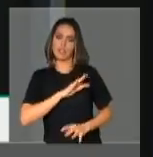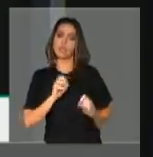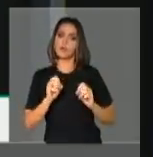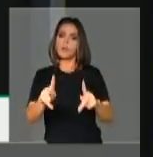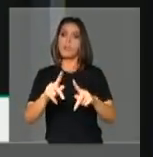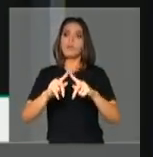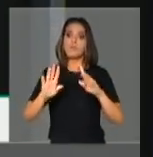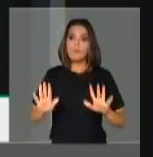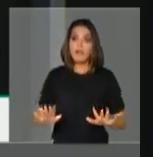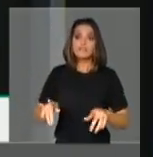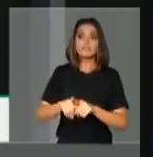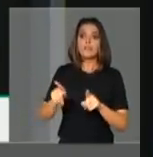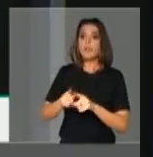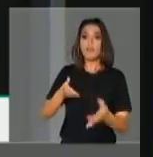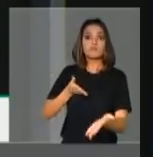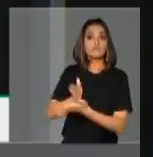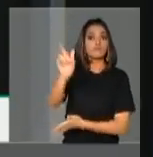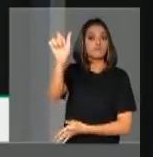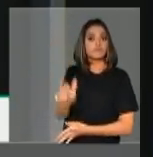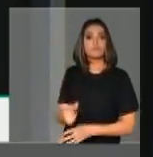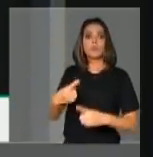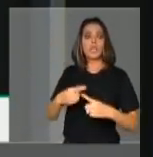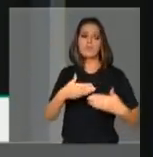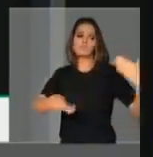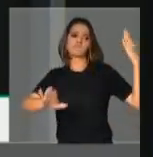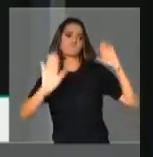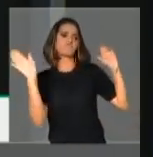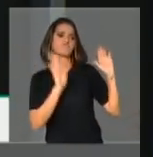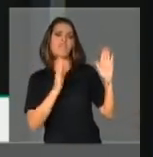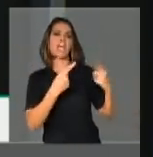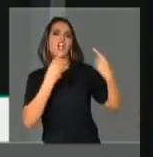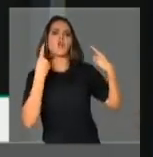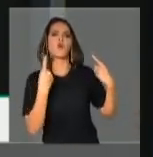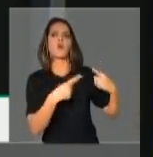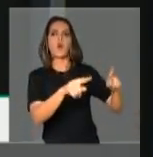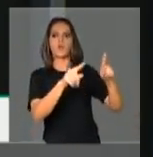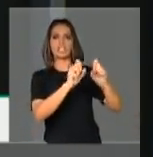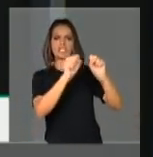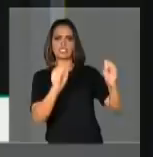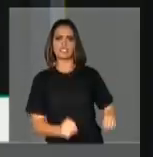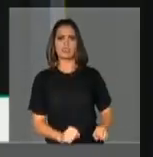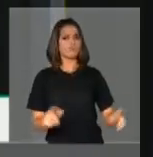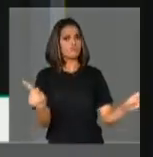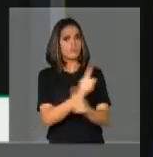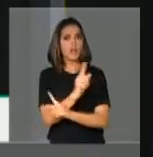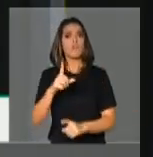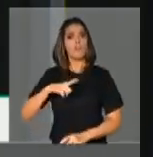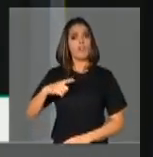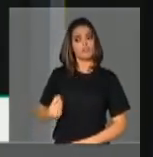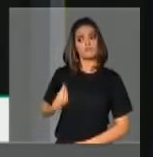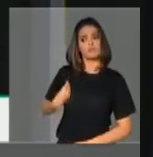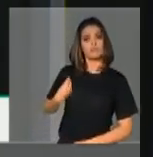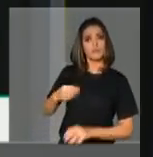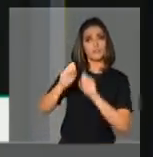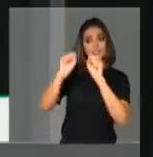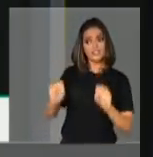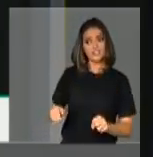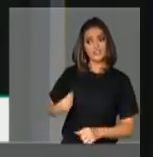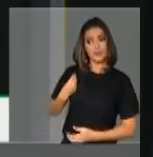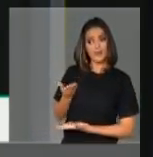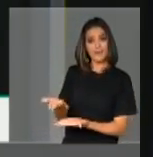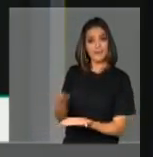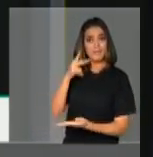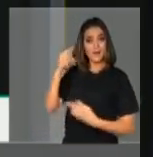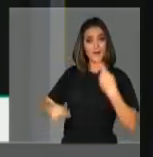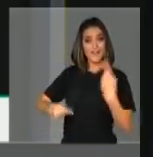se elege por ser antissistêmico, que ele nunca foi. Nunca foi antissistêmico, sempre foi subsistêmico, inclusive. Sempre